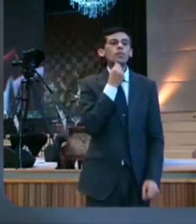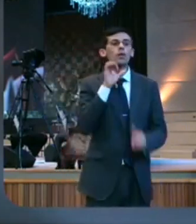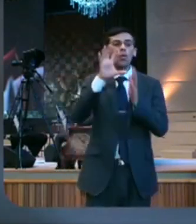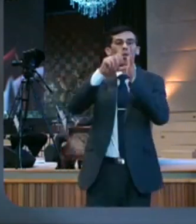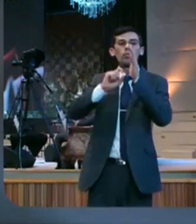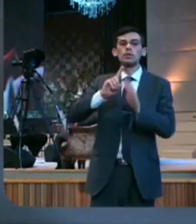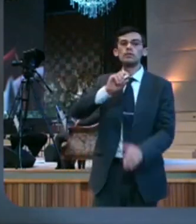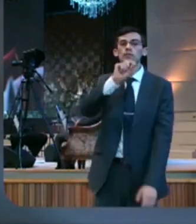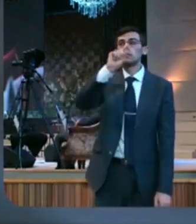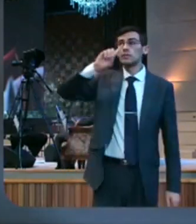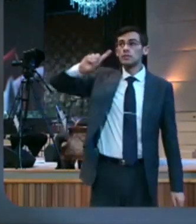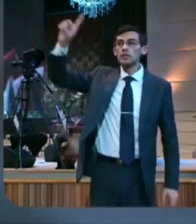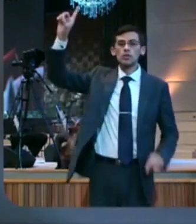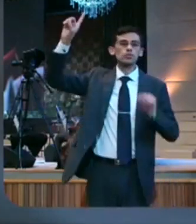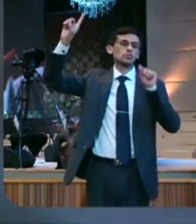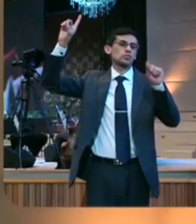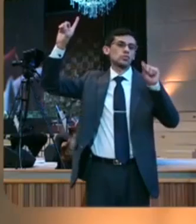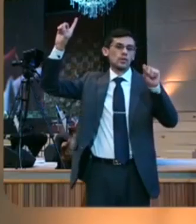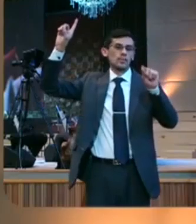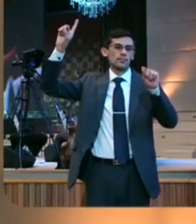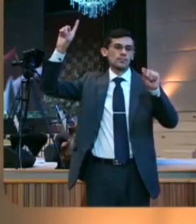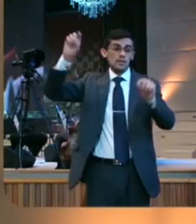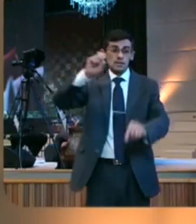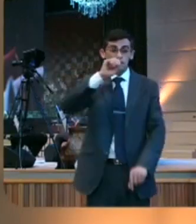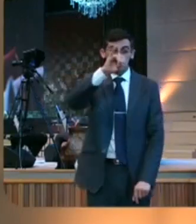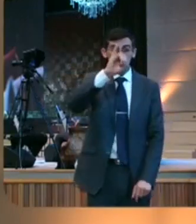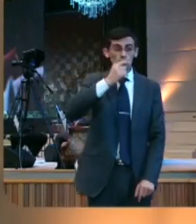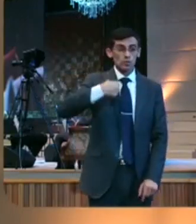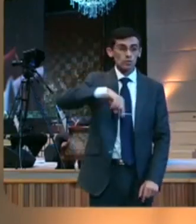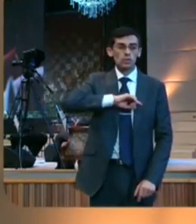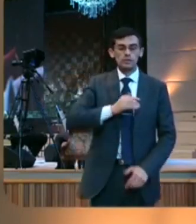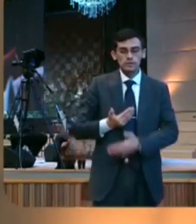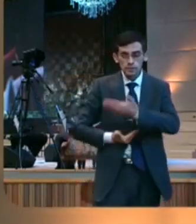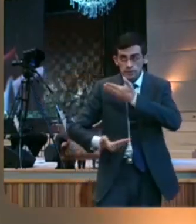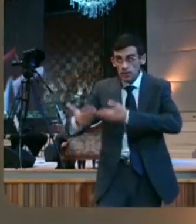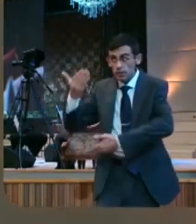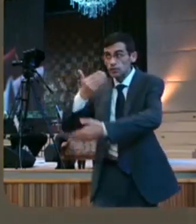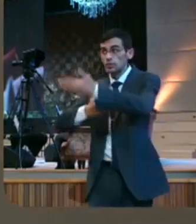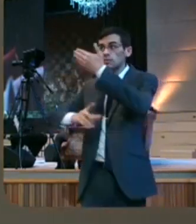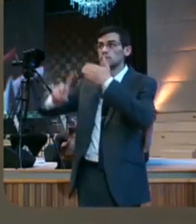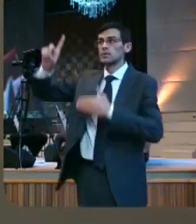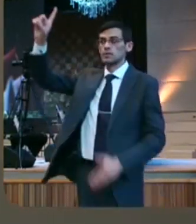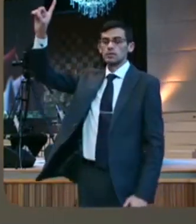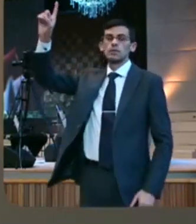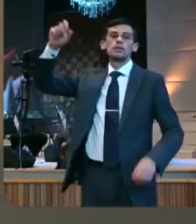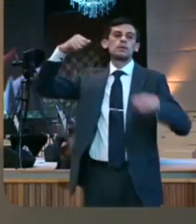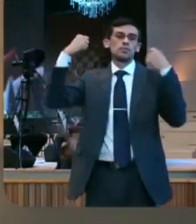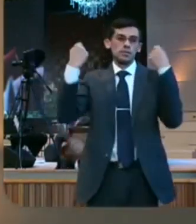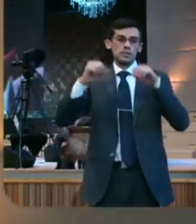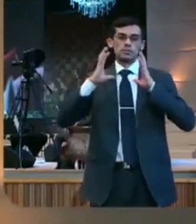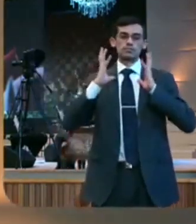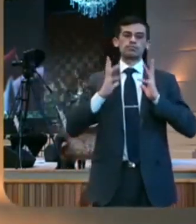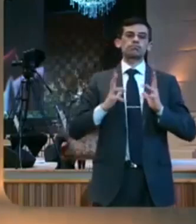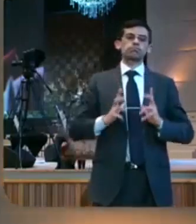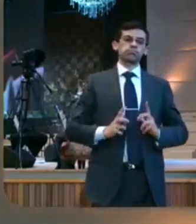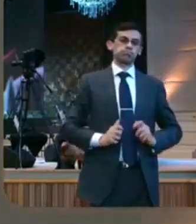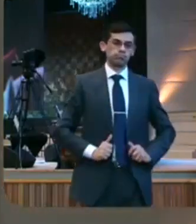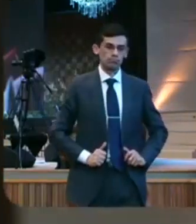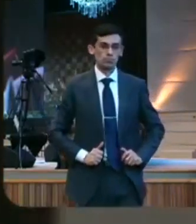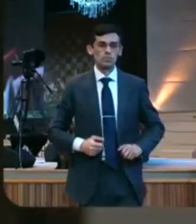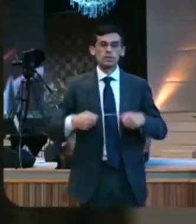Deus. Se a gente segue ao Senhor, a gente tem que se santificar, a gente tem